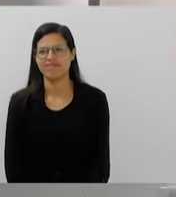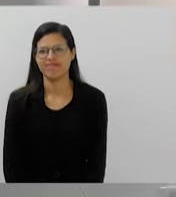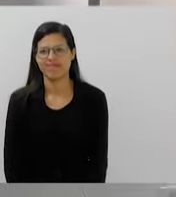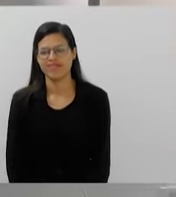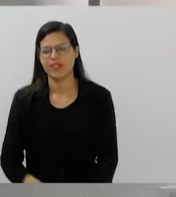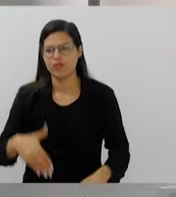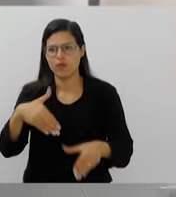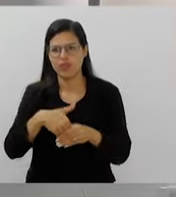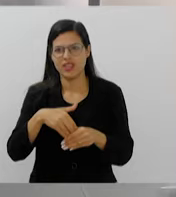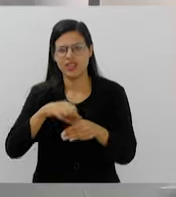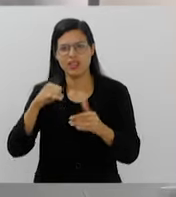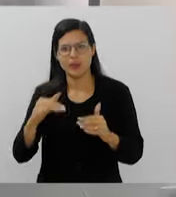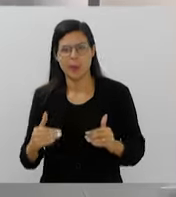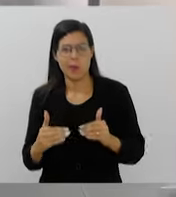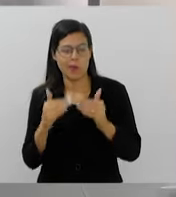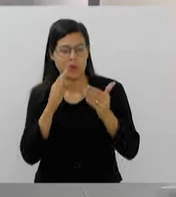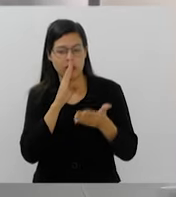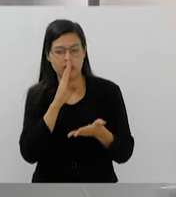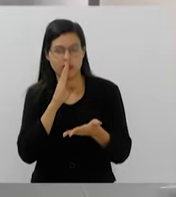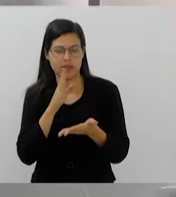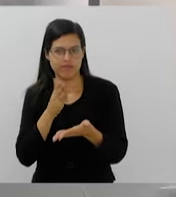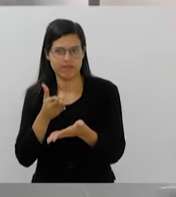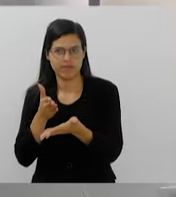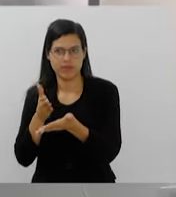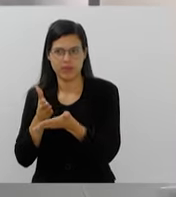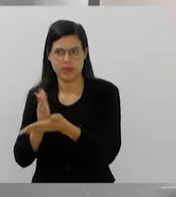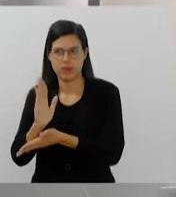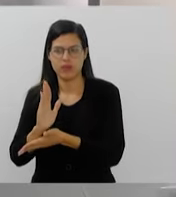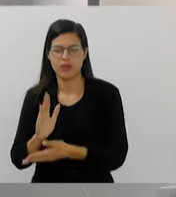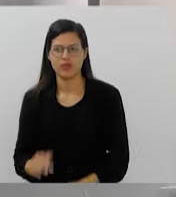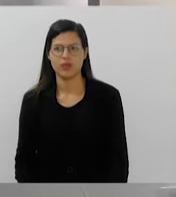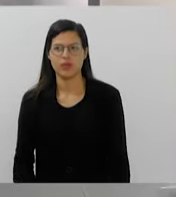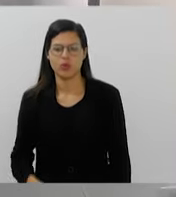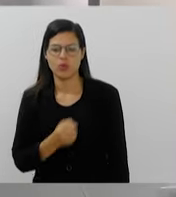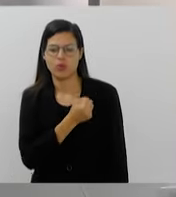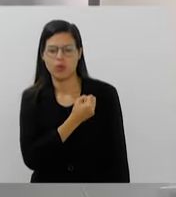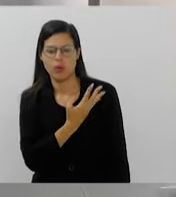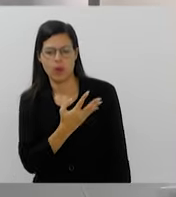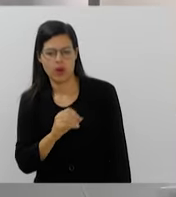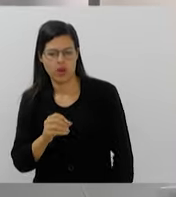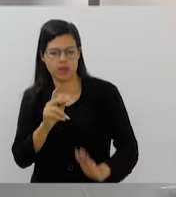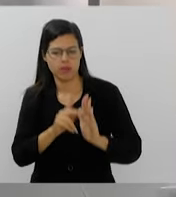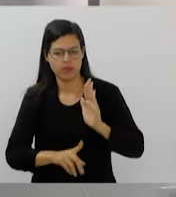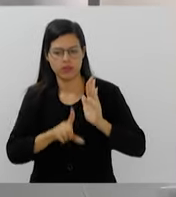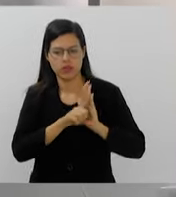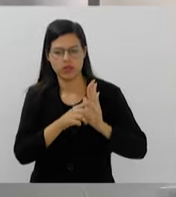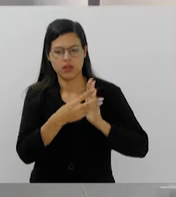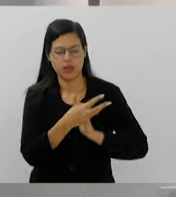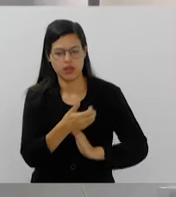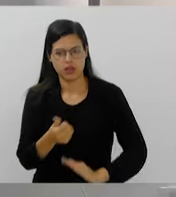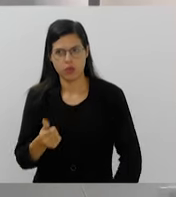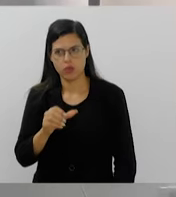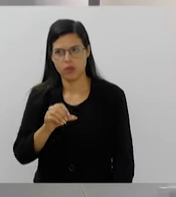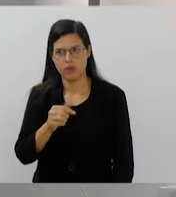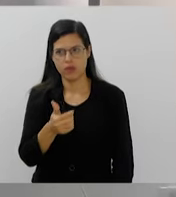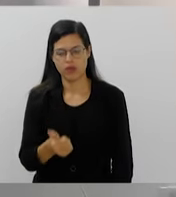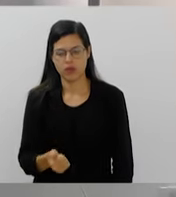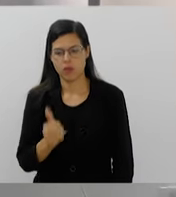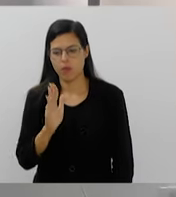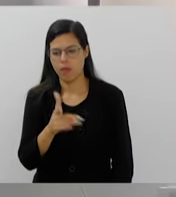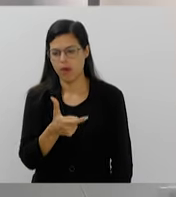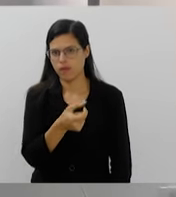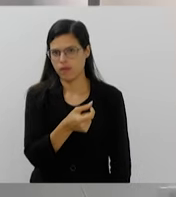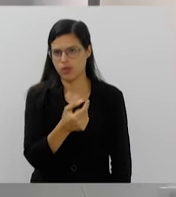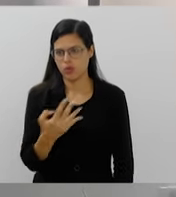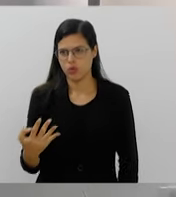Em votação, senhores que aprovam, permaneçam como estão. Aprovado. 40 da pauta. Projeto de lei 3191 de 24,